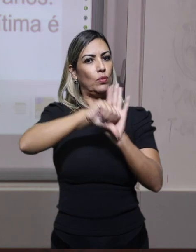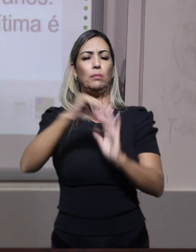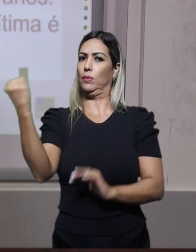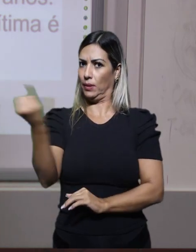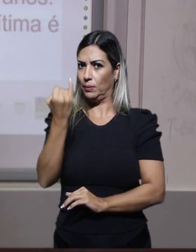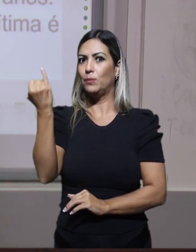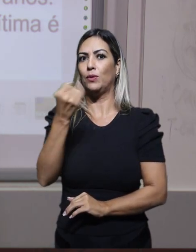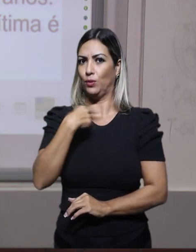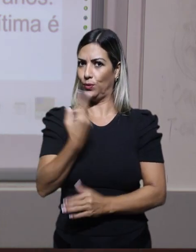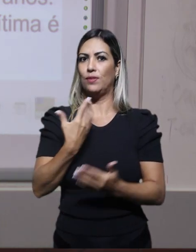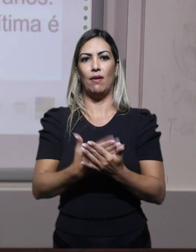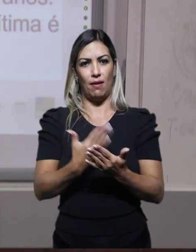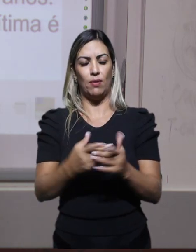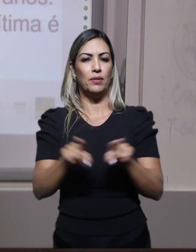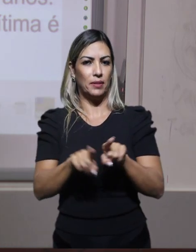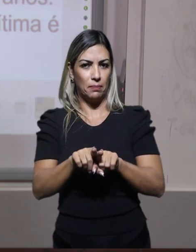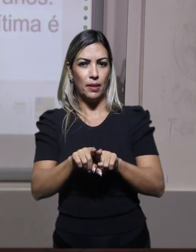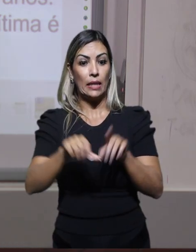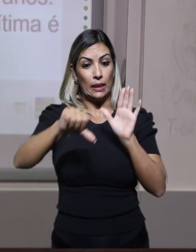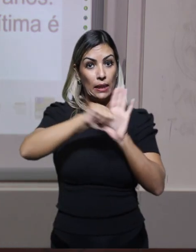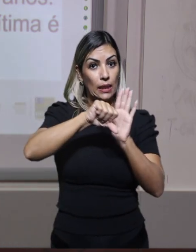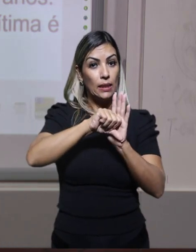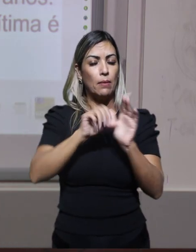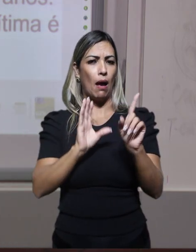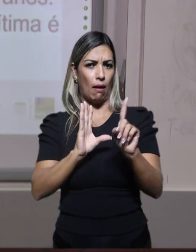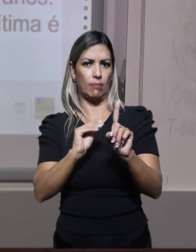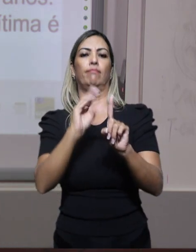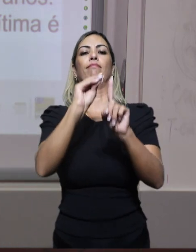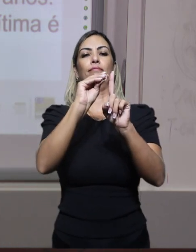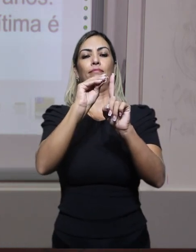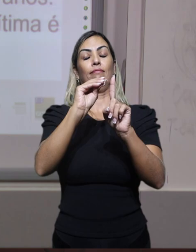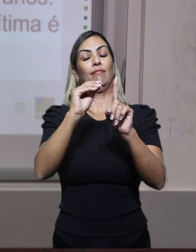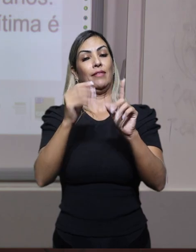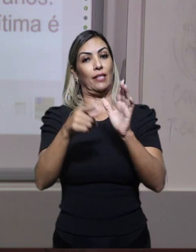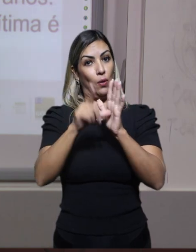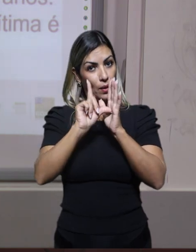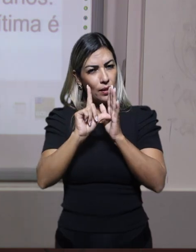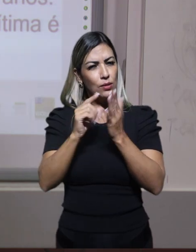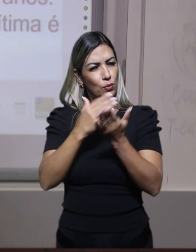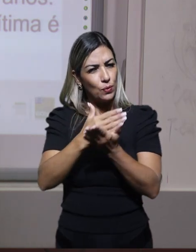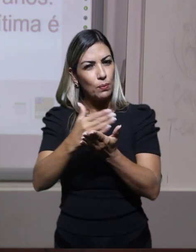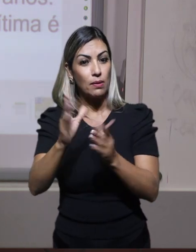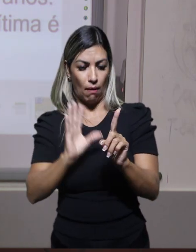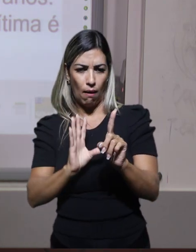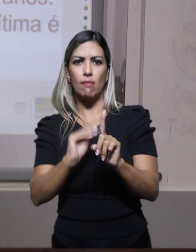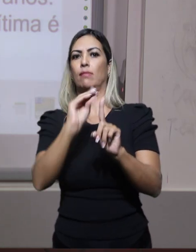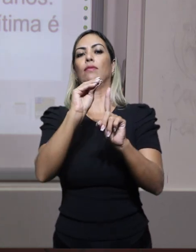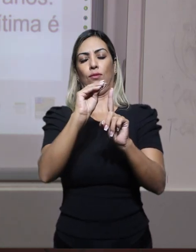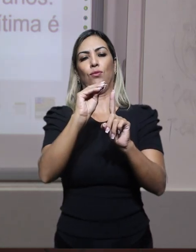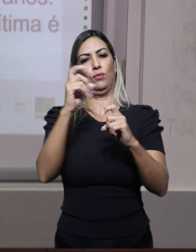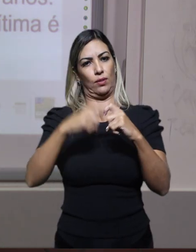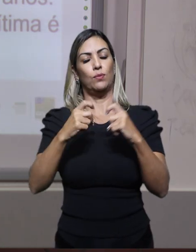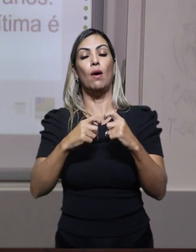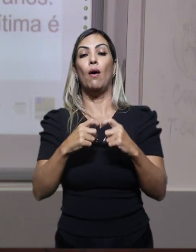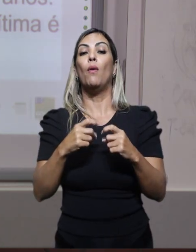importante aqui da nossa aula é o crime de assédio sexual. Aliás, antes de entrar no assédio sexual